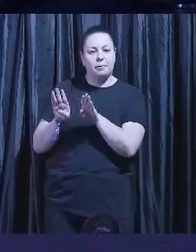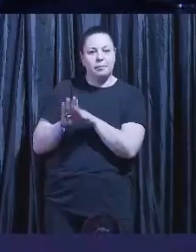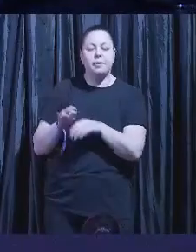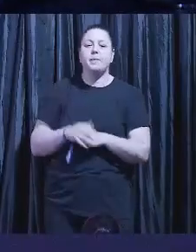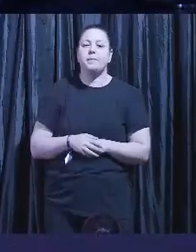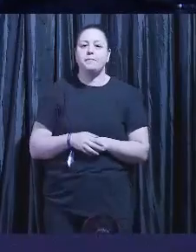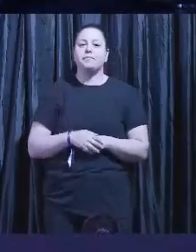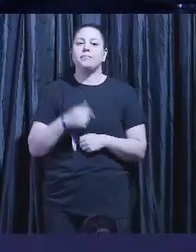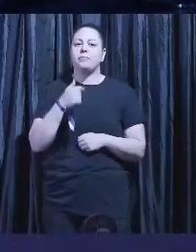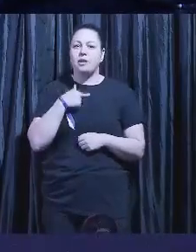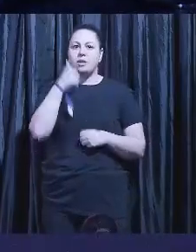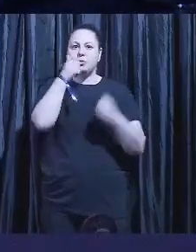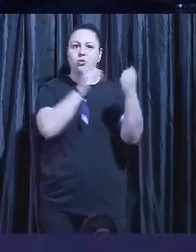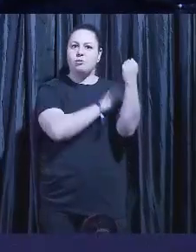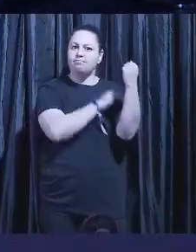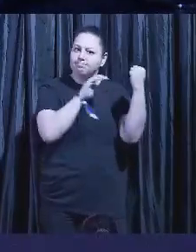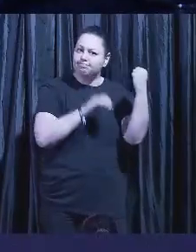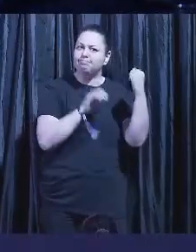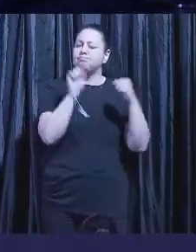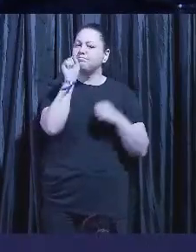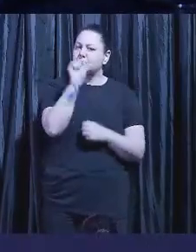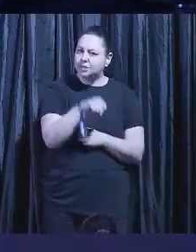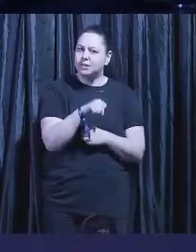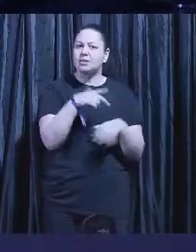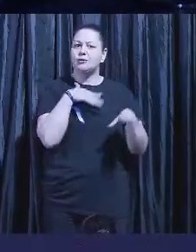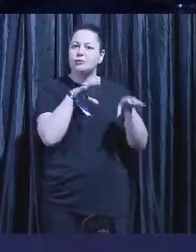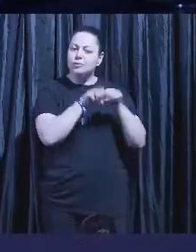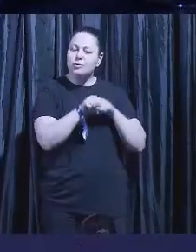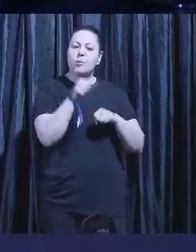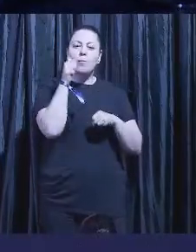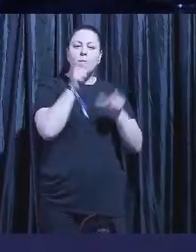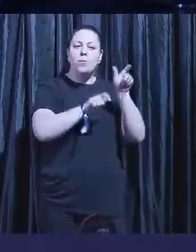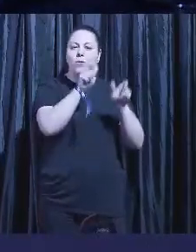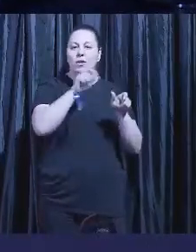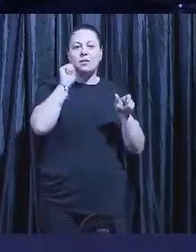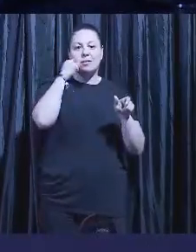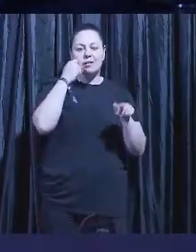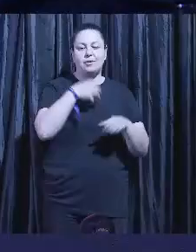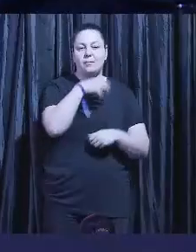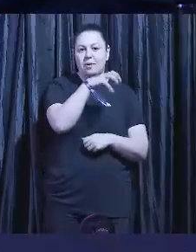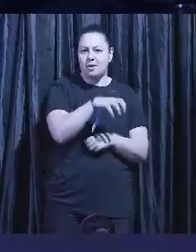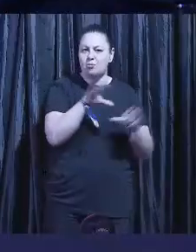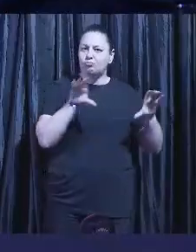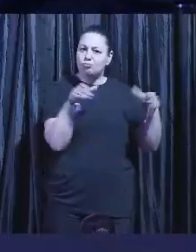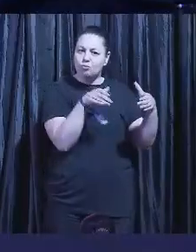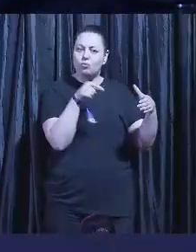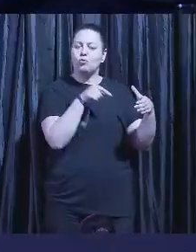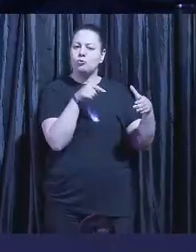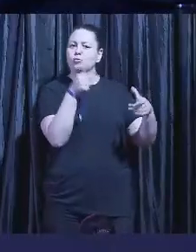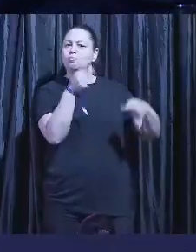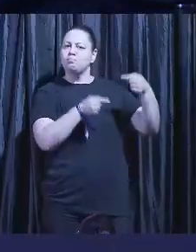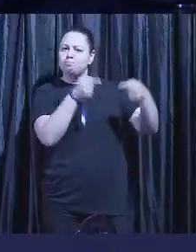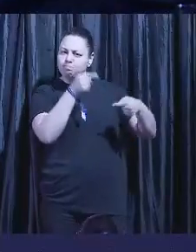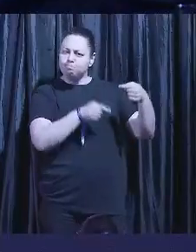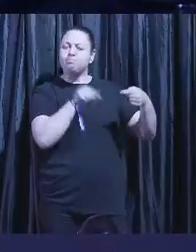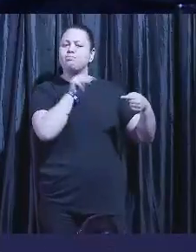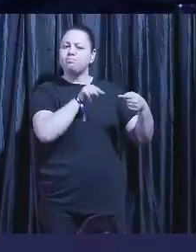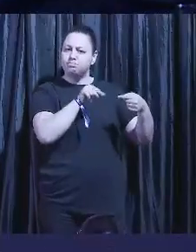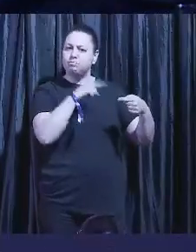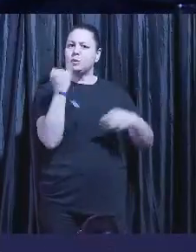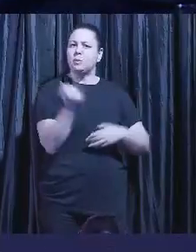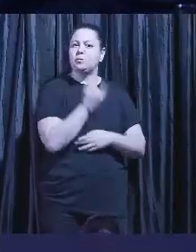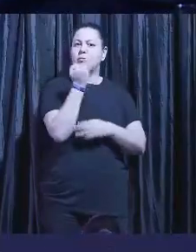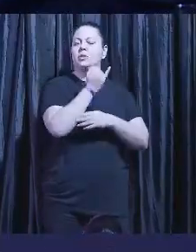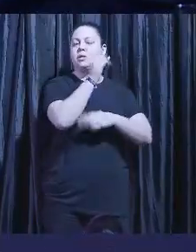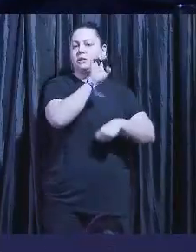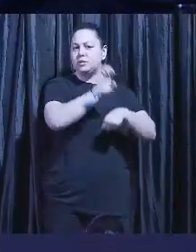Eu sou feminista negra formada pela Rede de Mulheres Negras da Bahia, um grupo de mulheres negras político de extrema relevância no